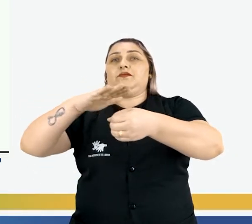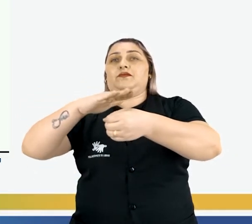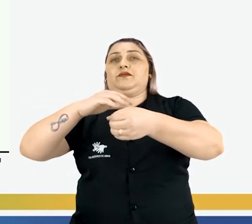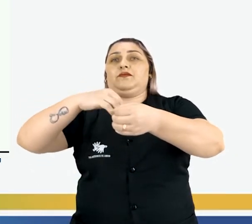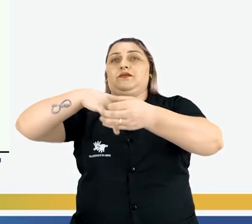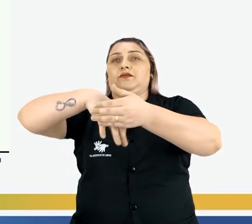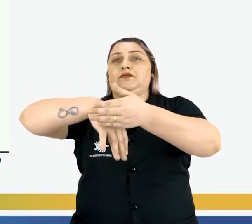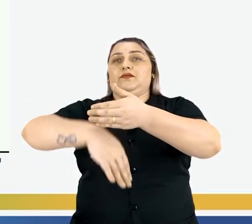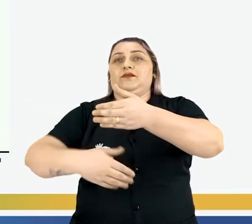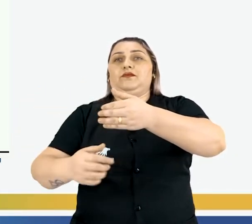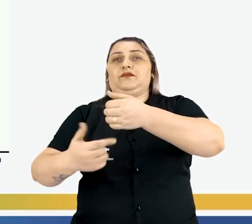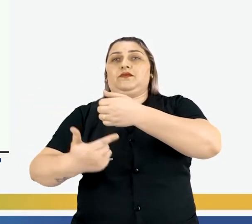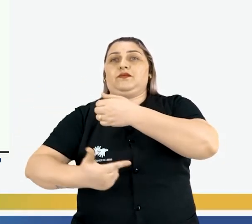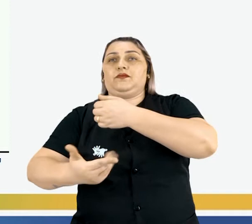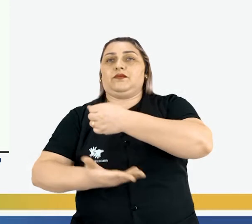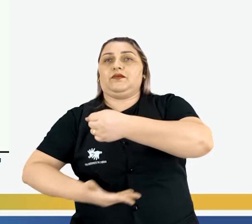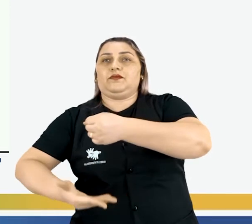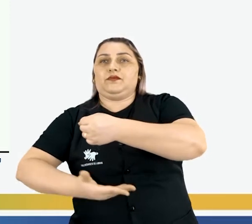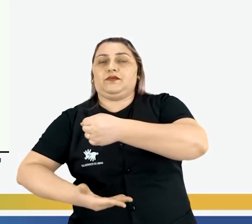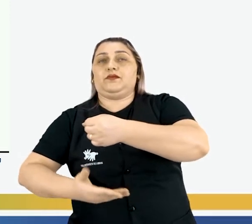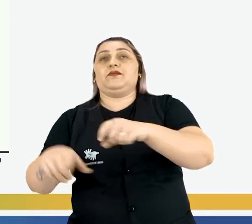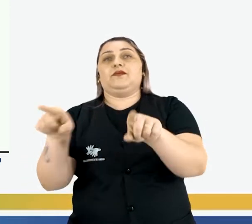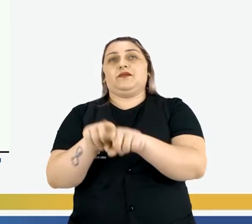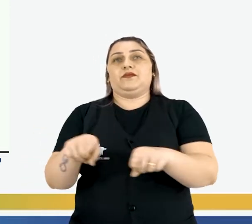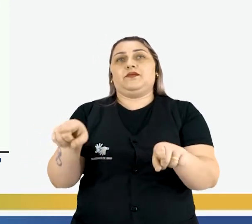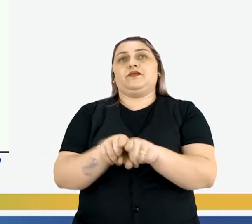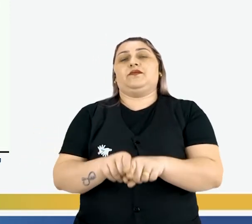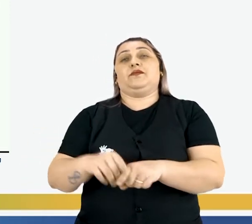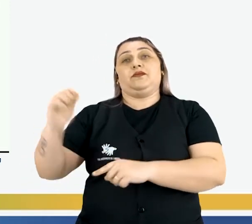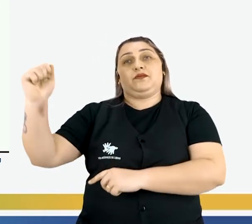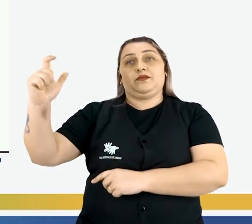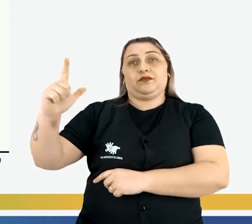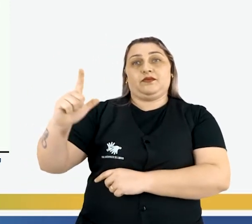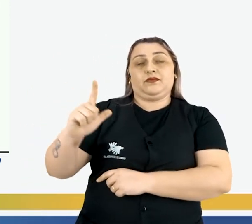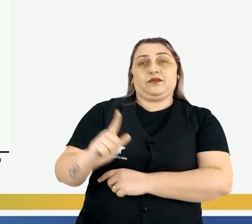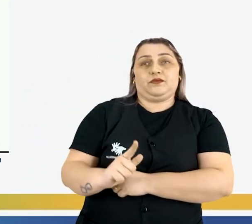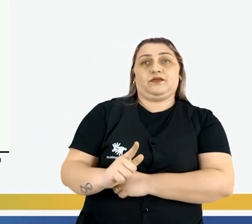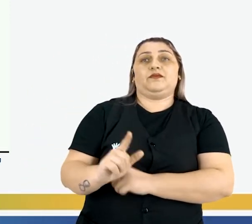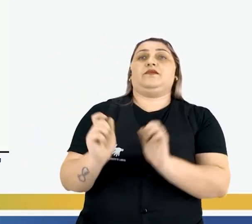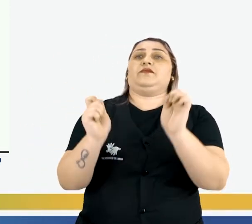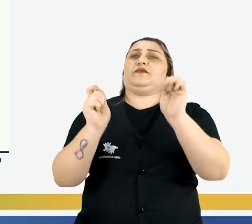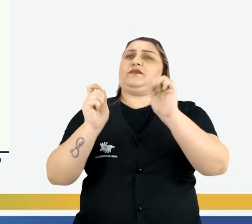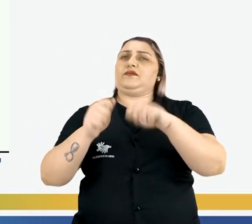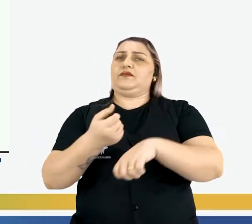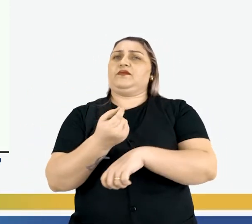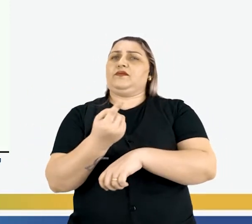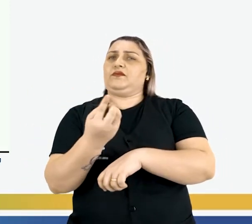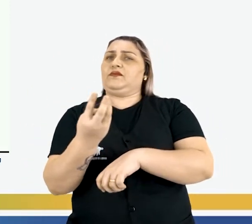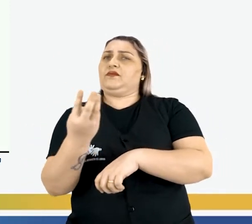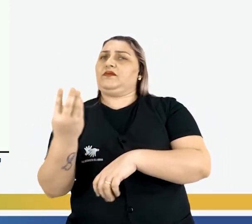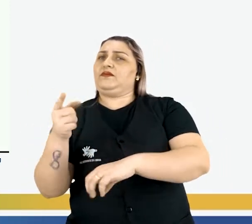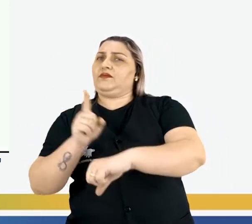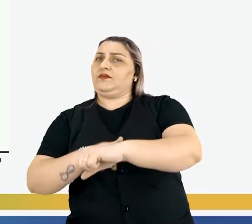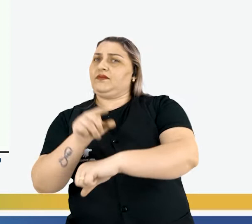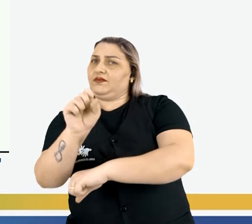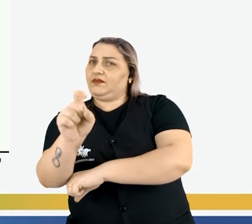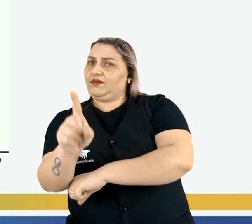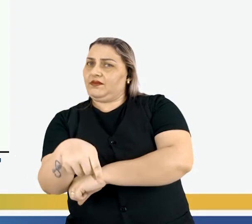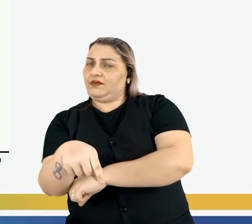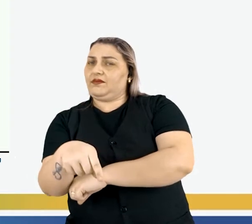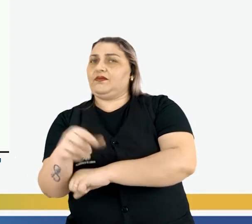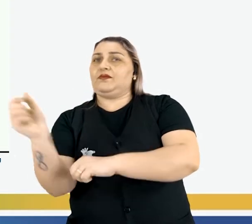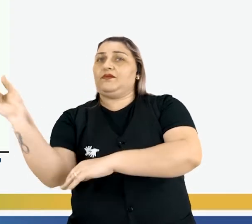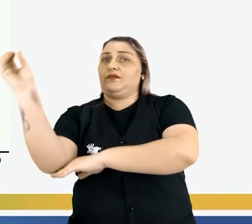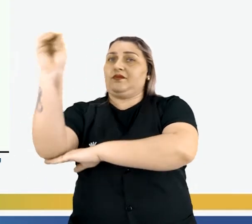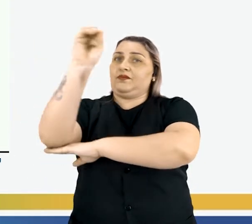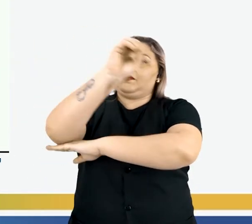cair no segundo compartimento. E também o sol, dá para a gente ir contando o tempo, né? Do nascer